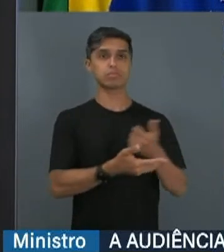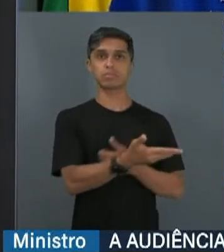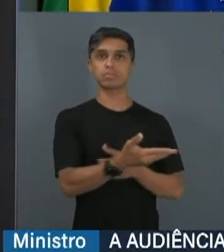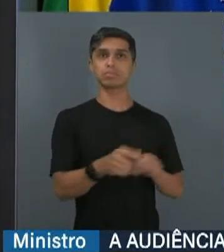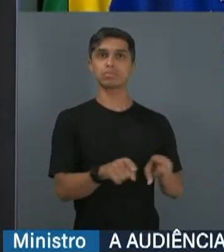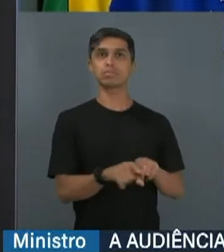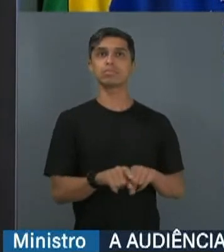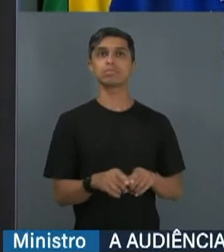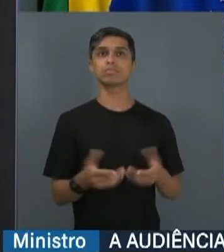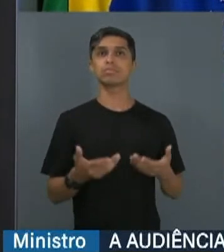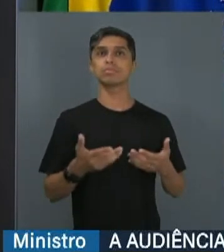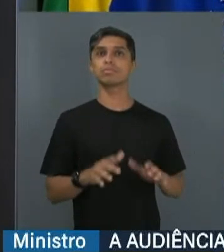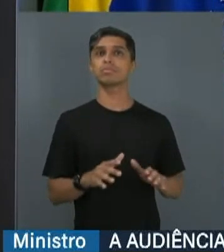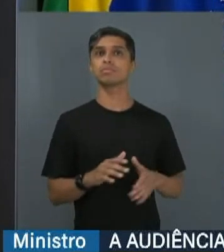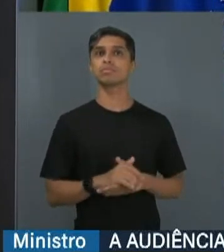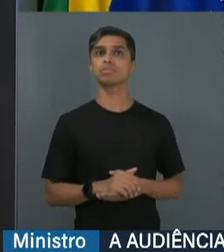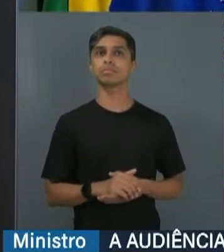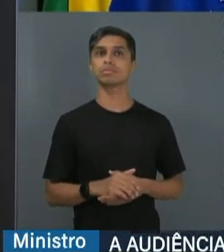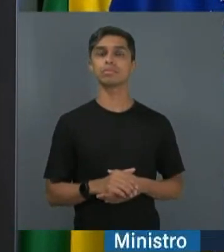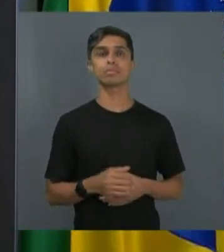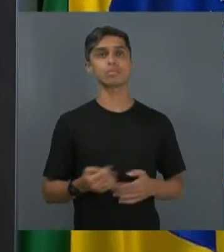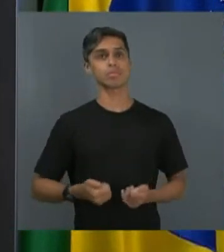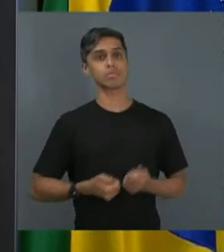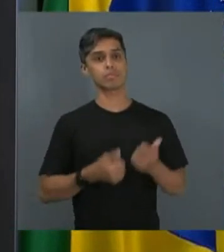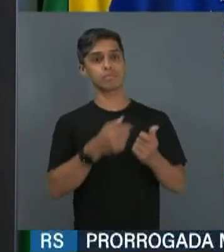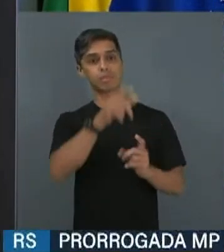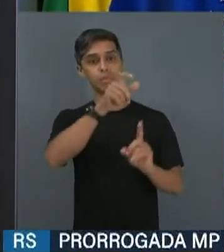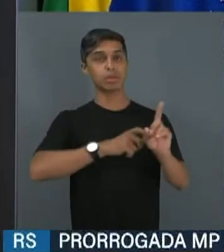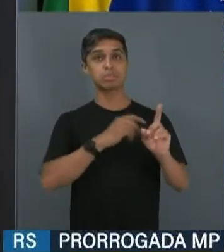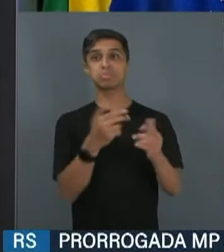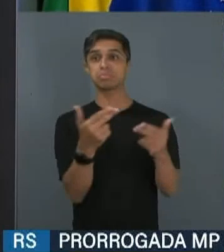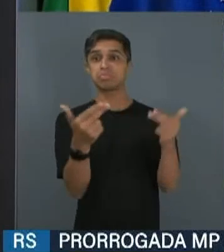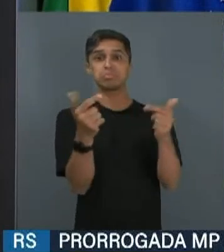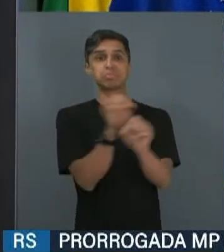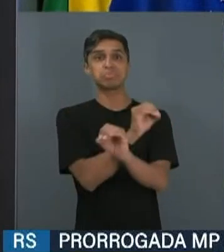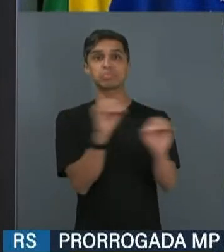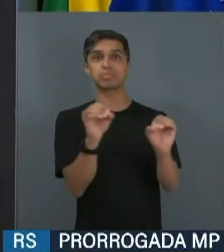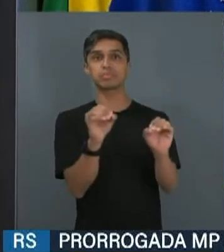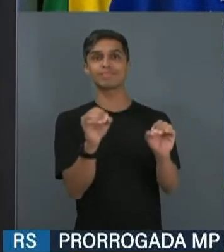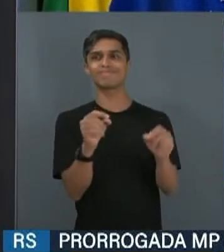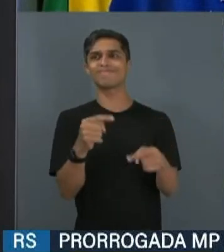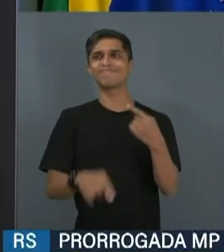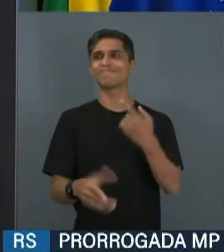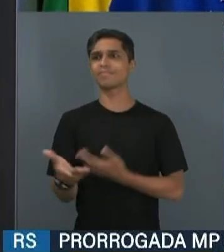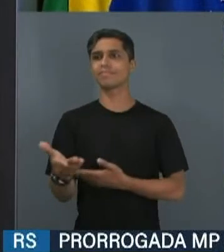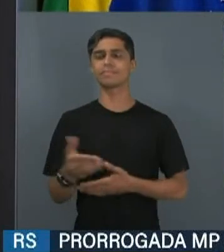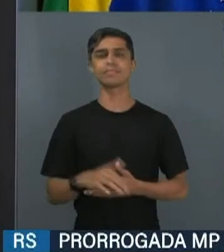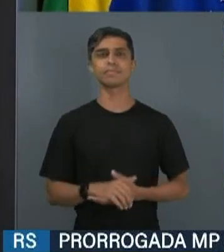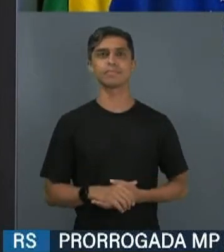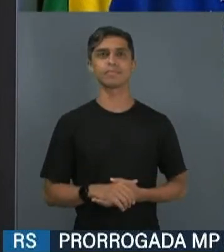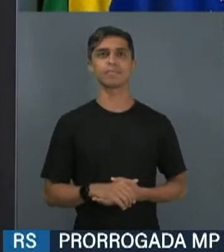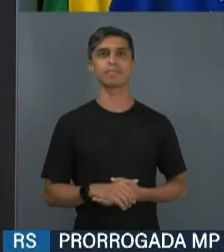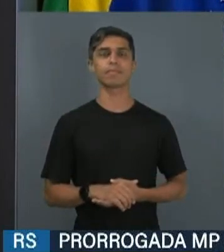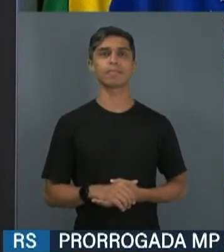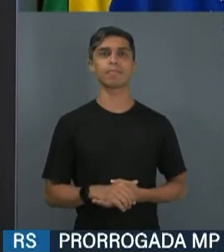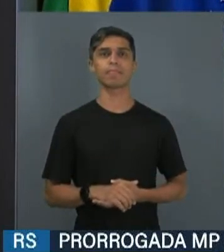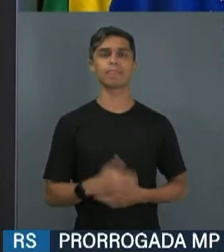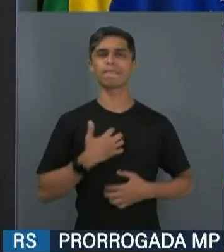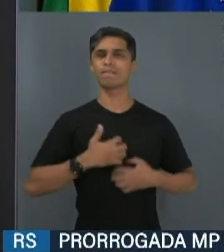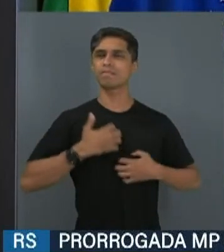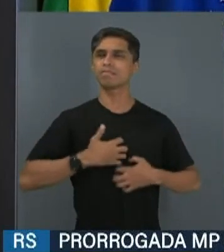Por que não quer beneficiar pessoas que nem com arma estavam? Não bate. E essa verdade